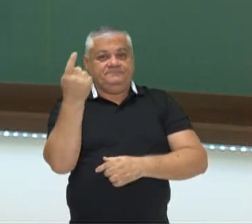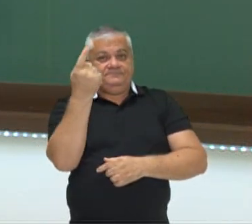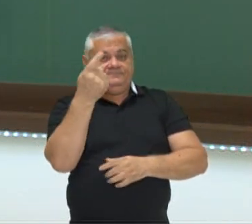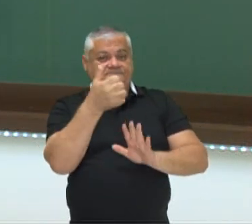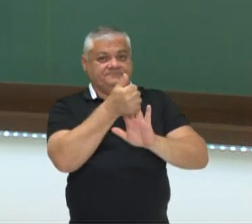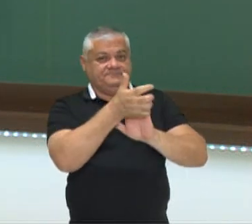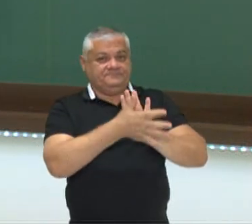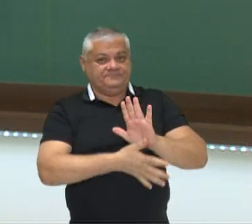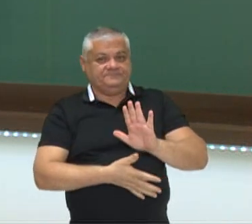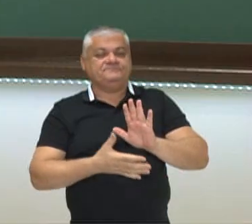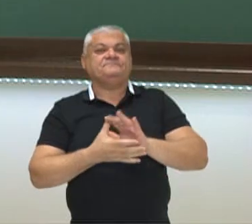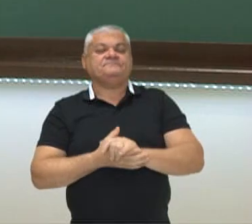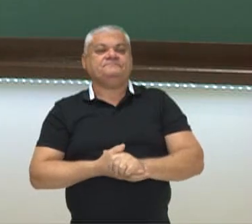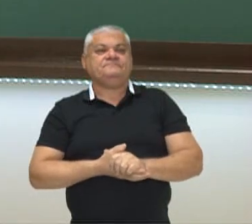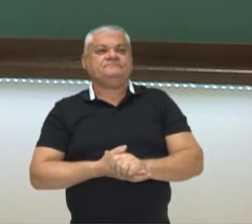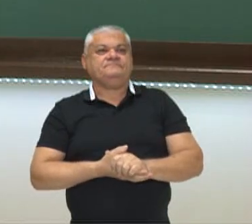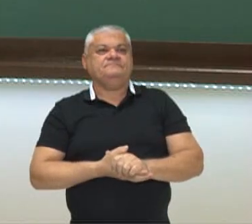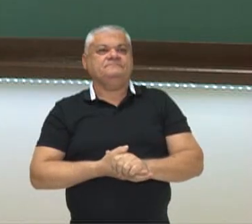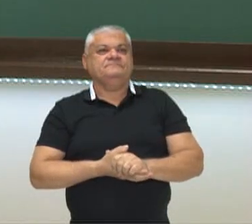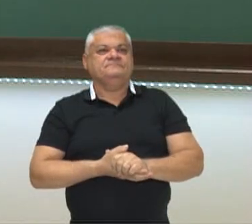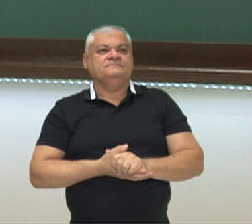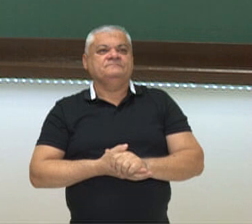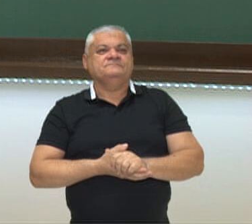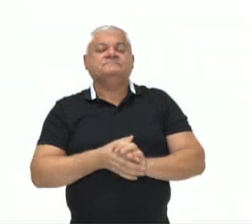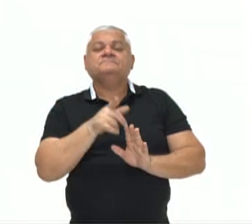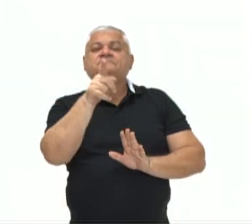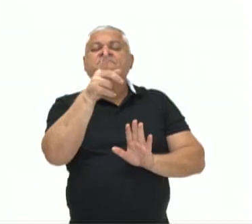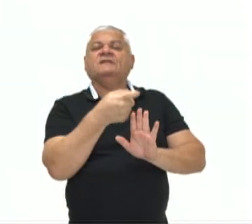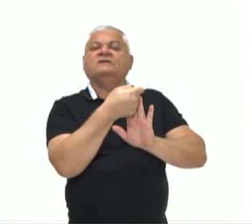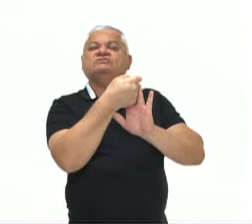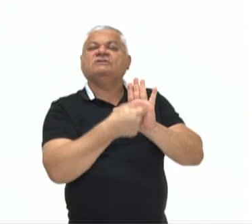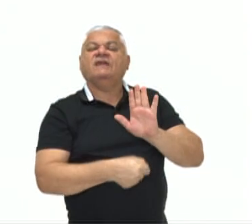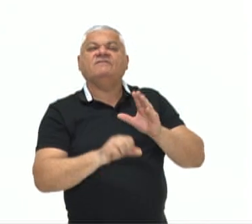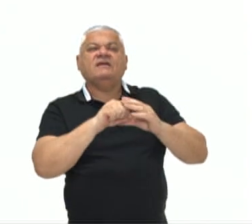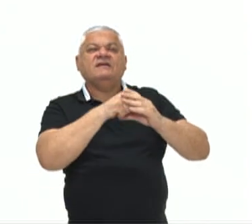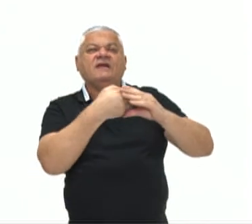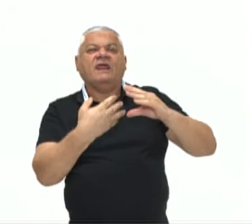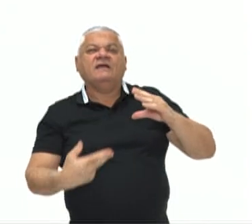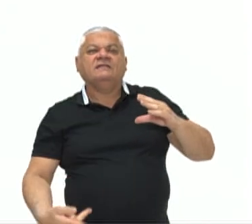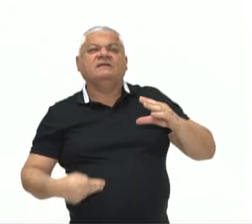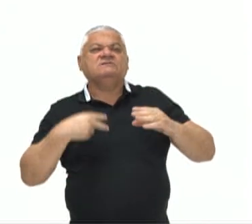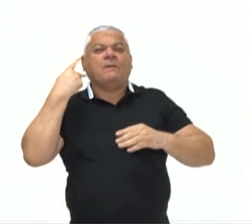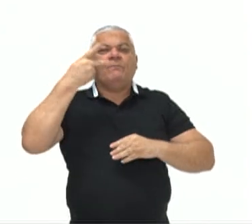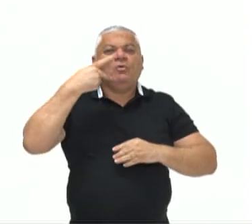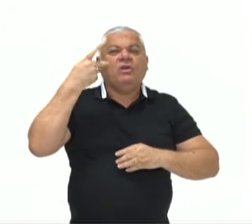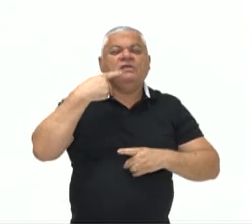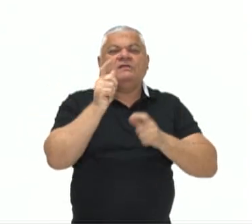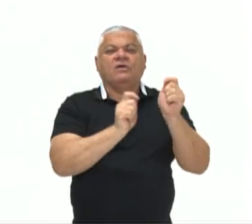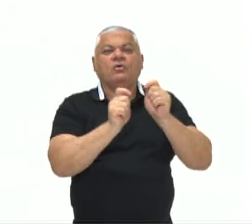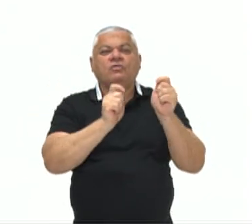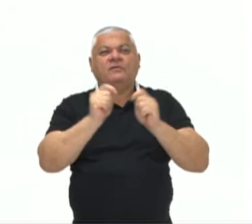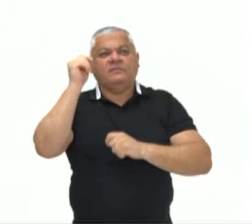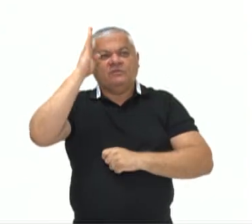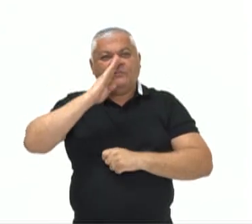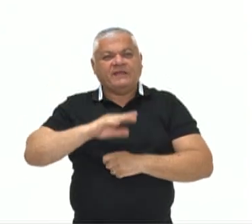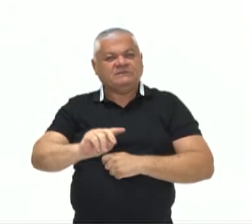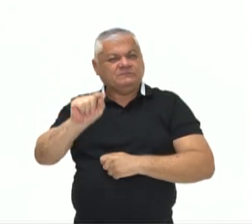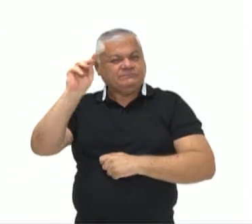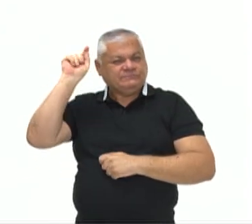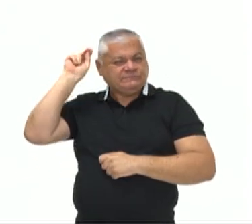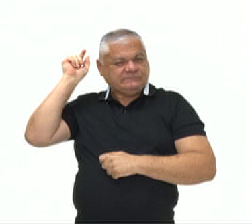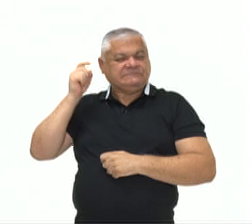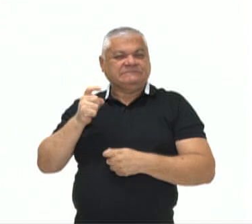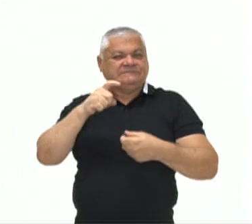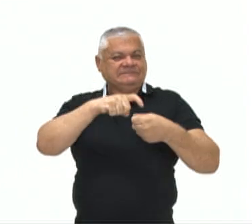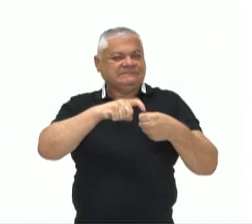Vamos à nossa primeira atividade, então, pessoal? Escreva sobre as características políticas e econômicas do Brasil